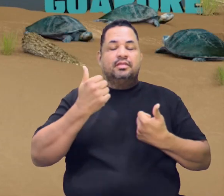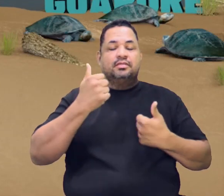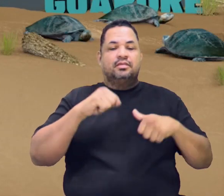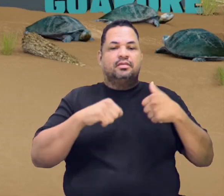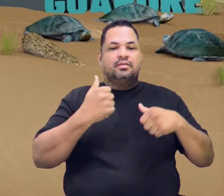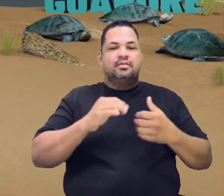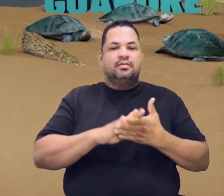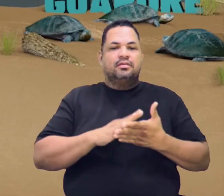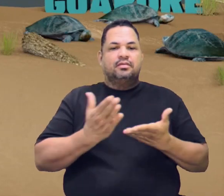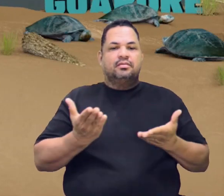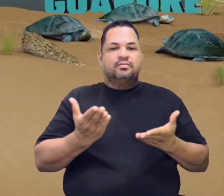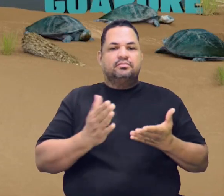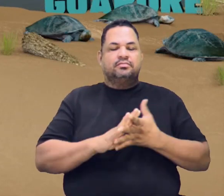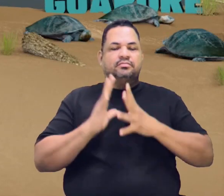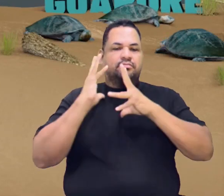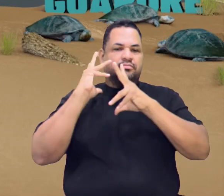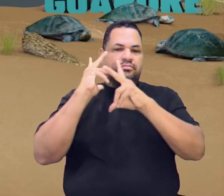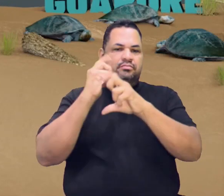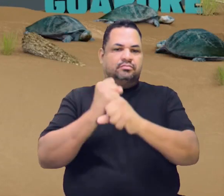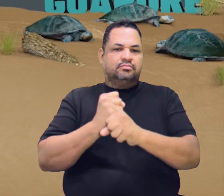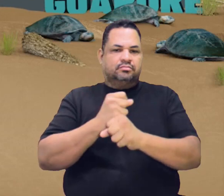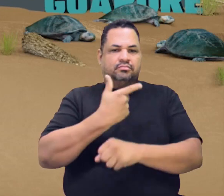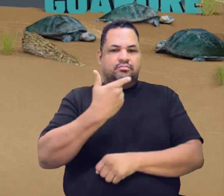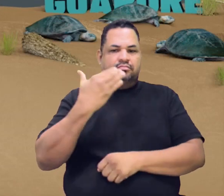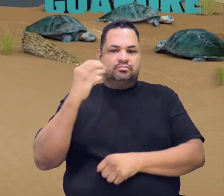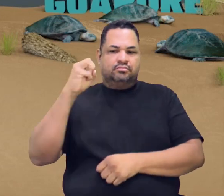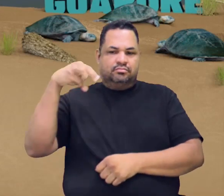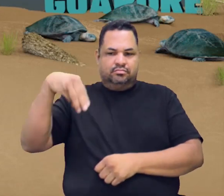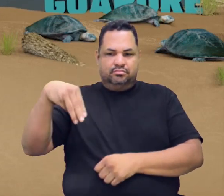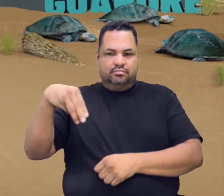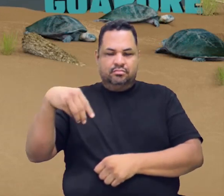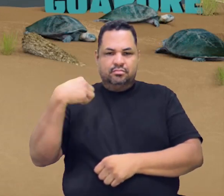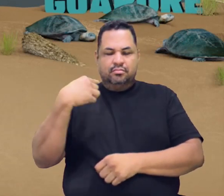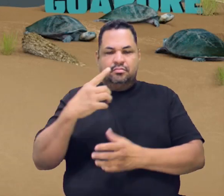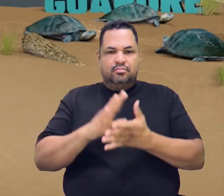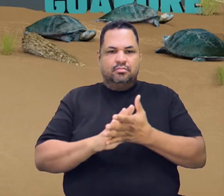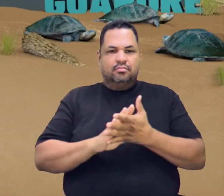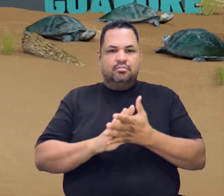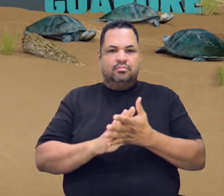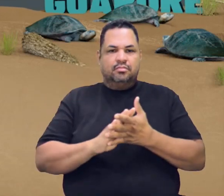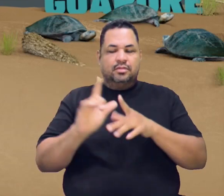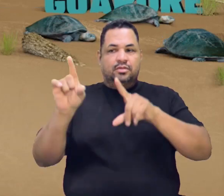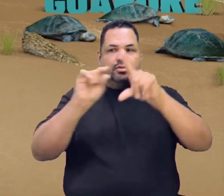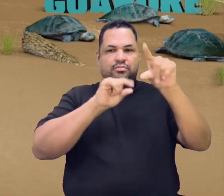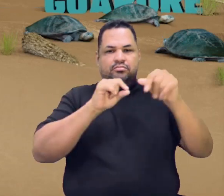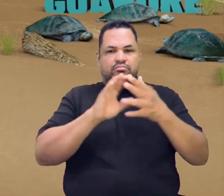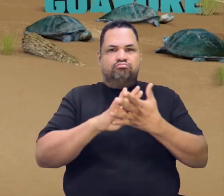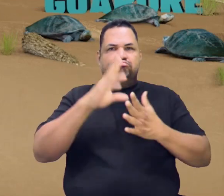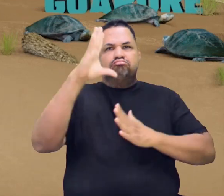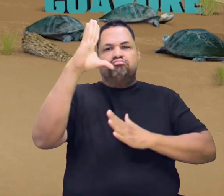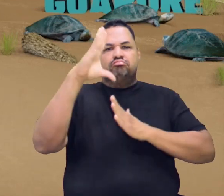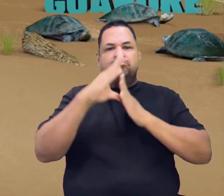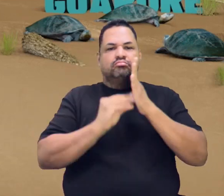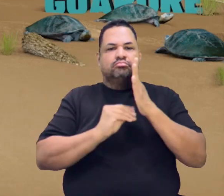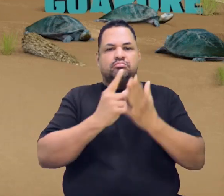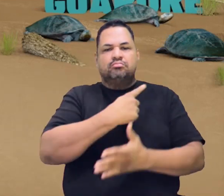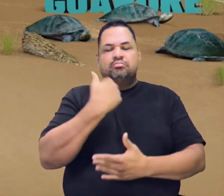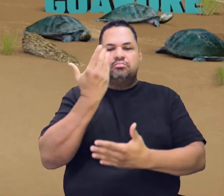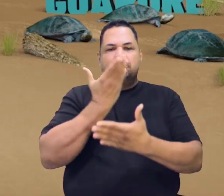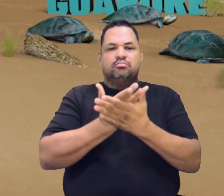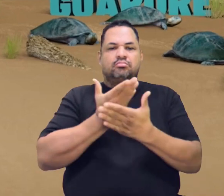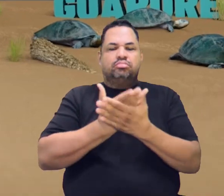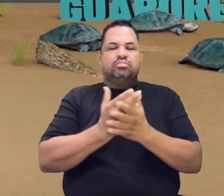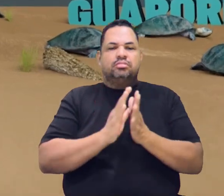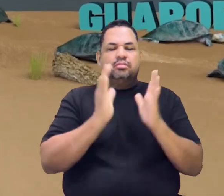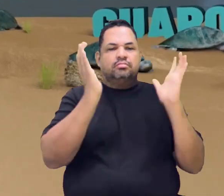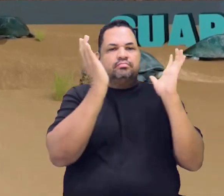avaliação. Essa revisão ela é 20 minutos só. Eu acabei selecionando alguns conteúdos que nós vimos